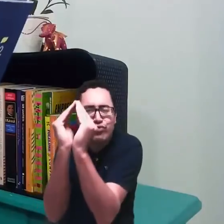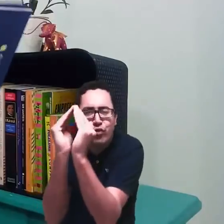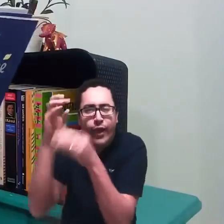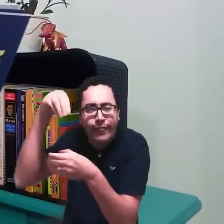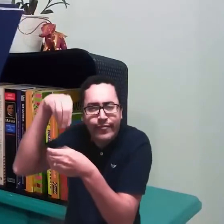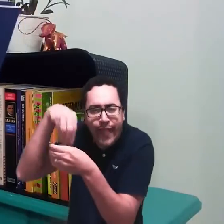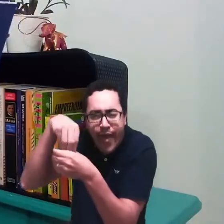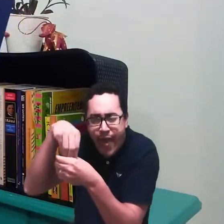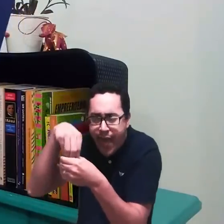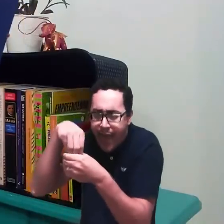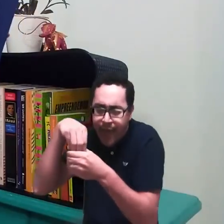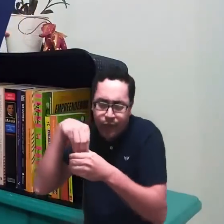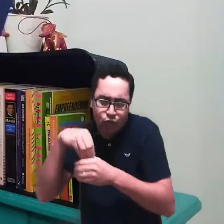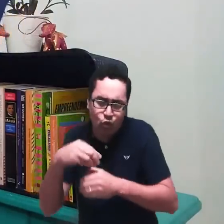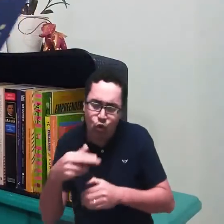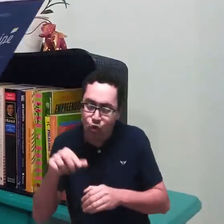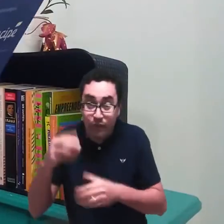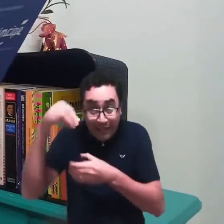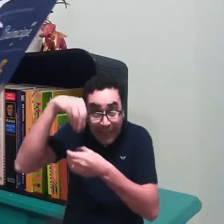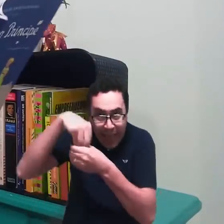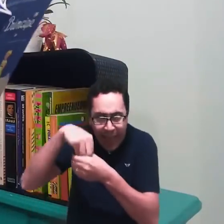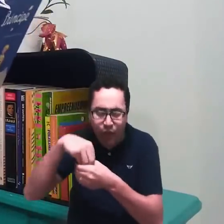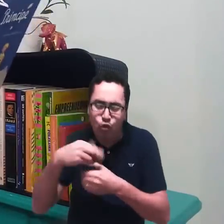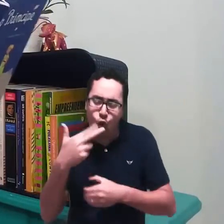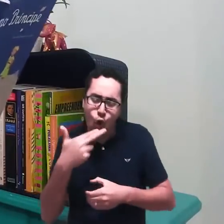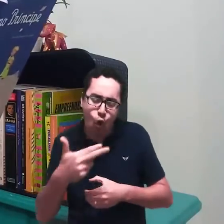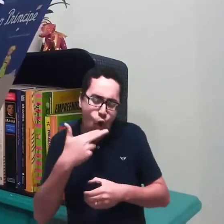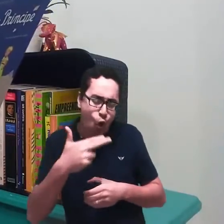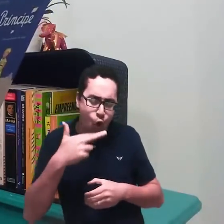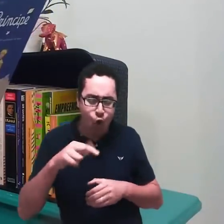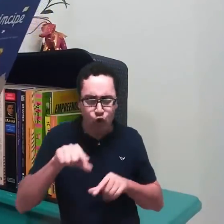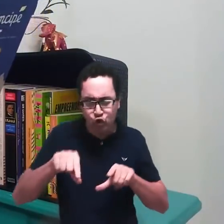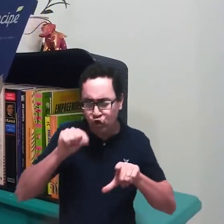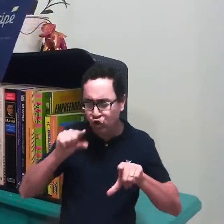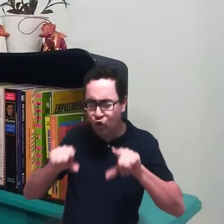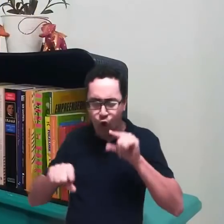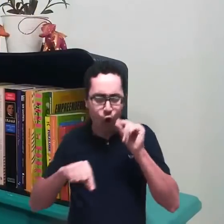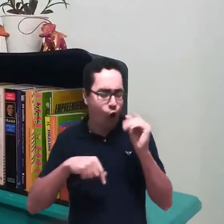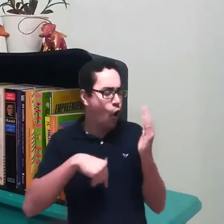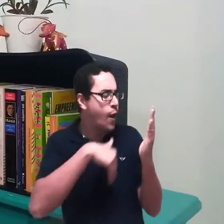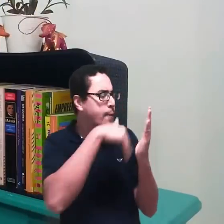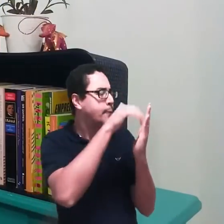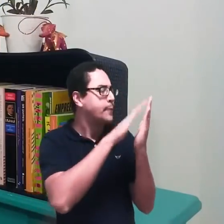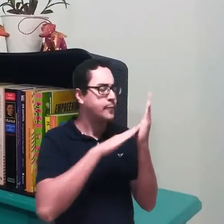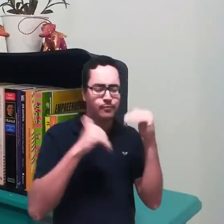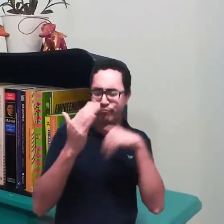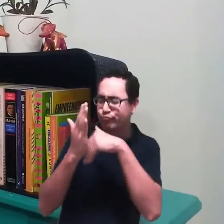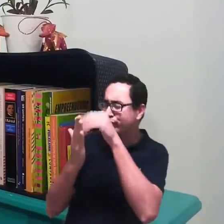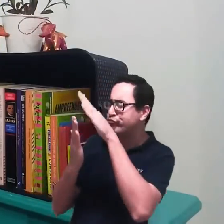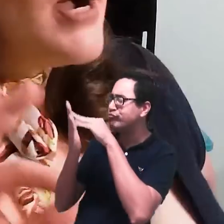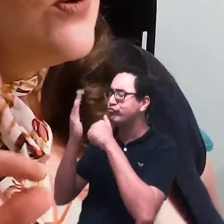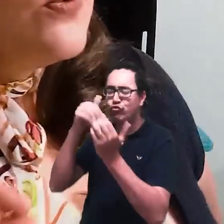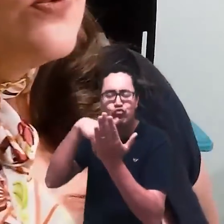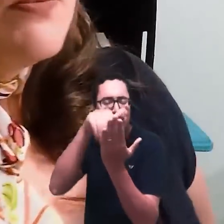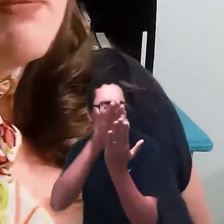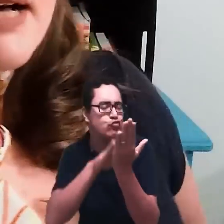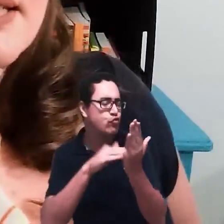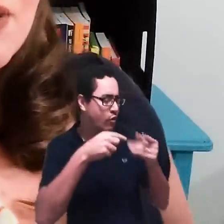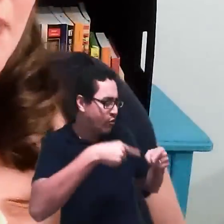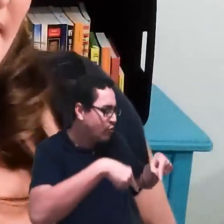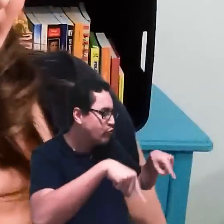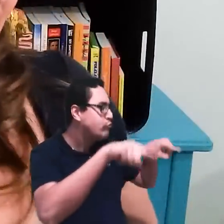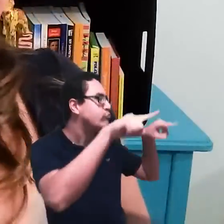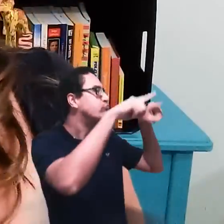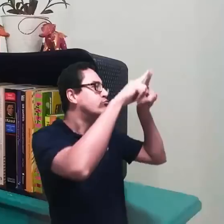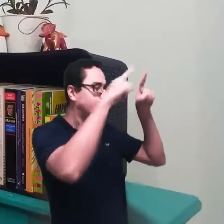com muito cuidado as cores, vestia-se sem pressa, ajeitava uma a uma